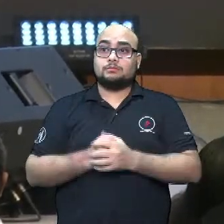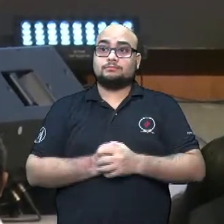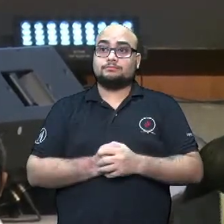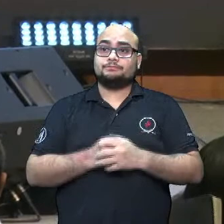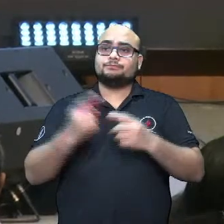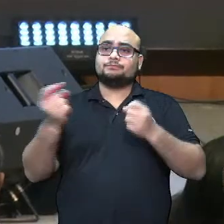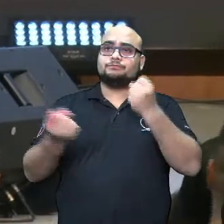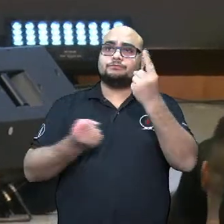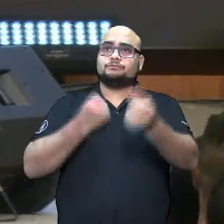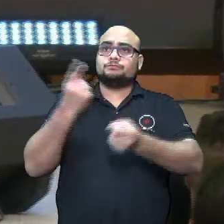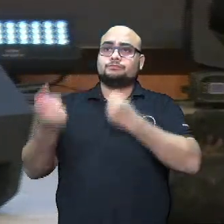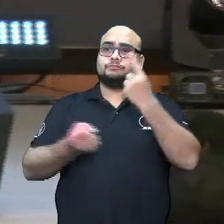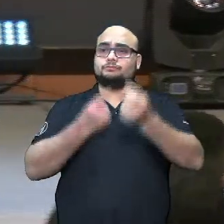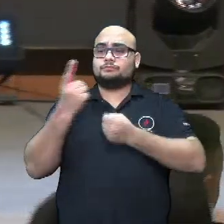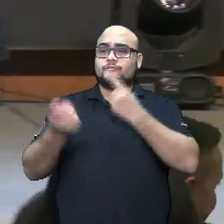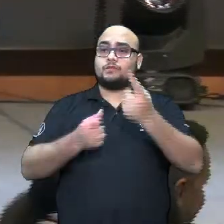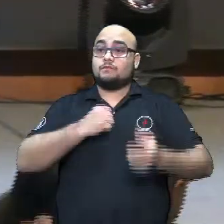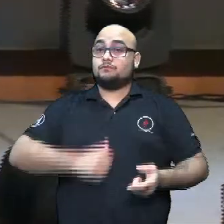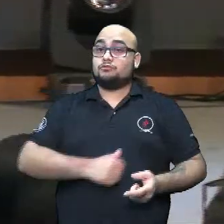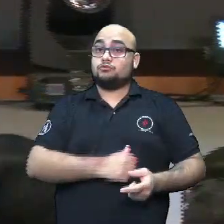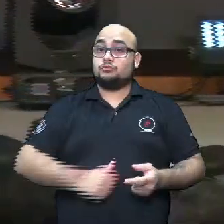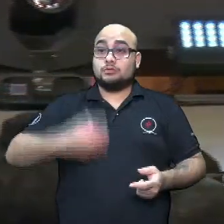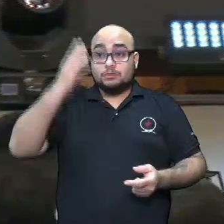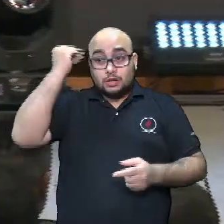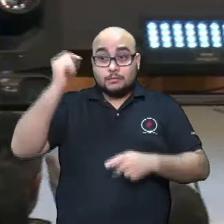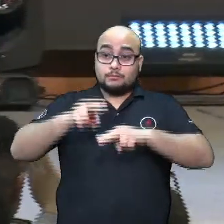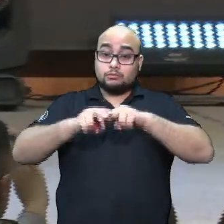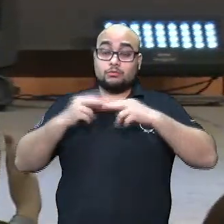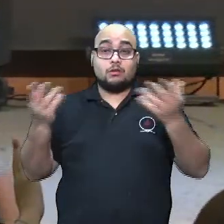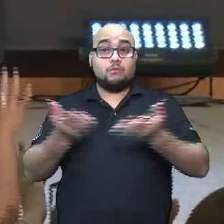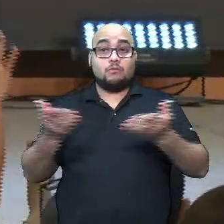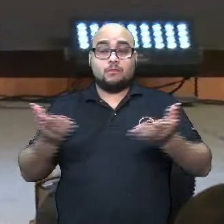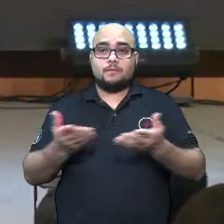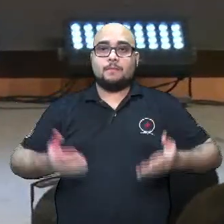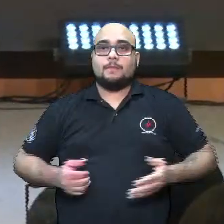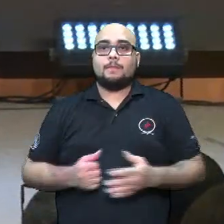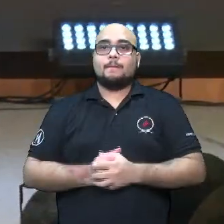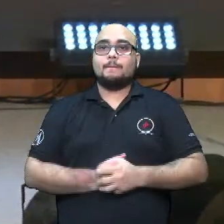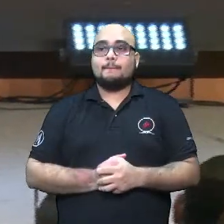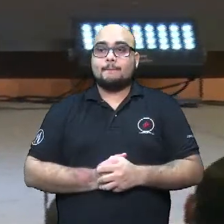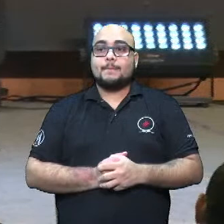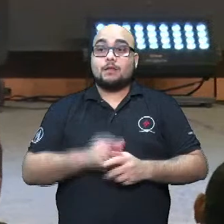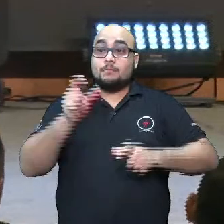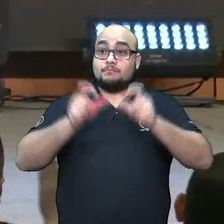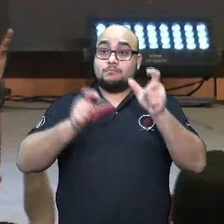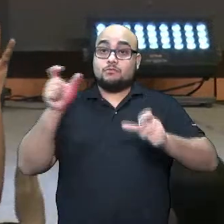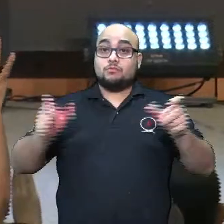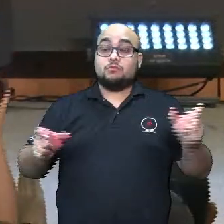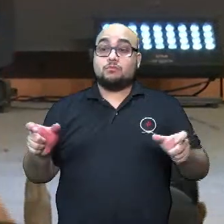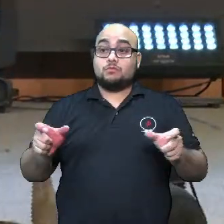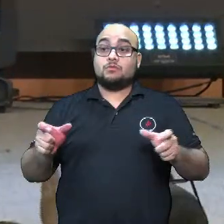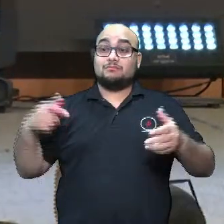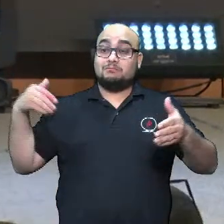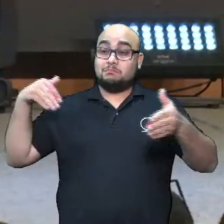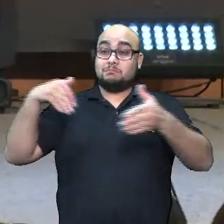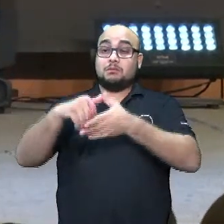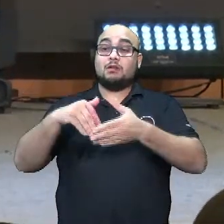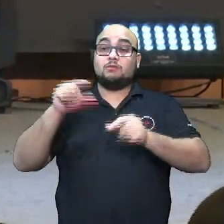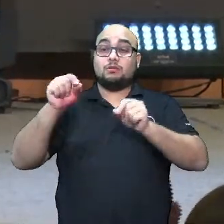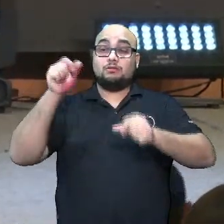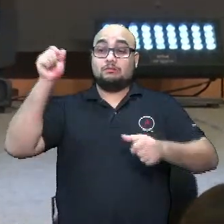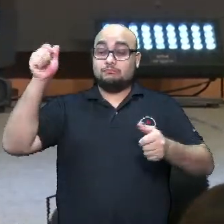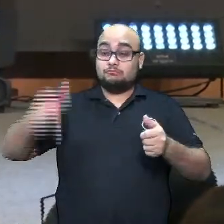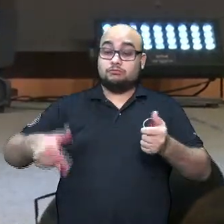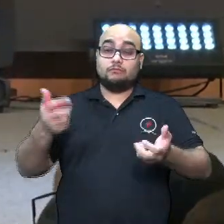eu jejuei sabendo que cadeias serão quebradas aqui hoje. E que pessoas que estavam na boca do inferno não vão entrar lá,